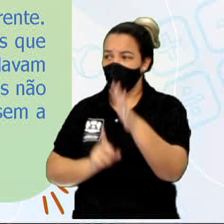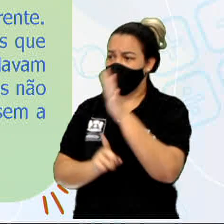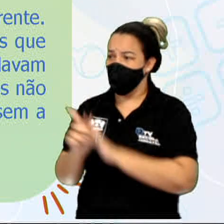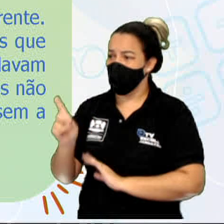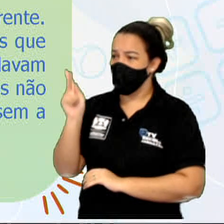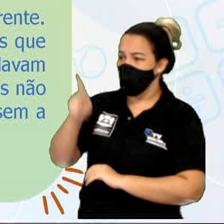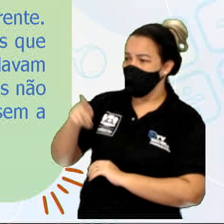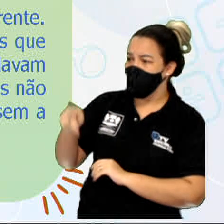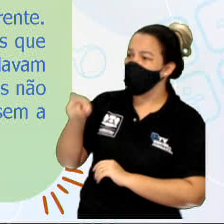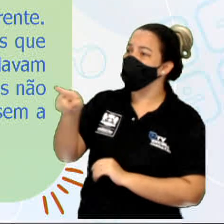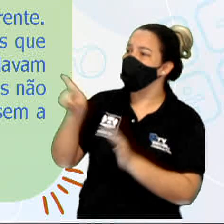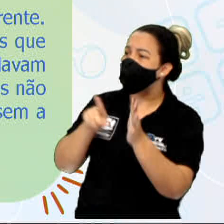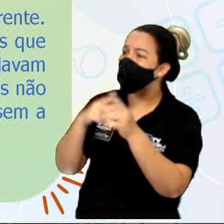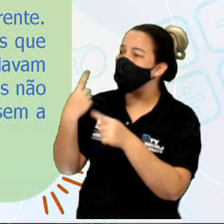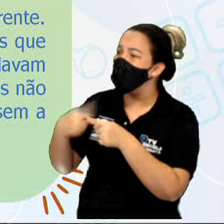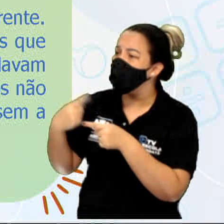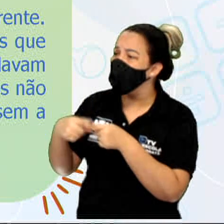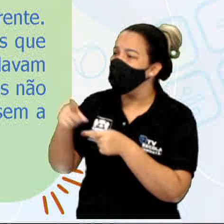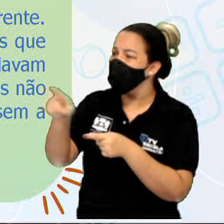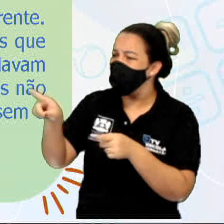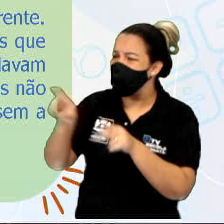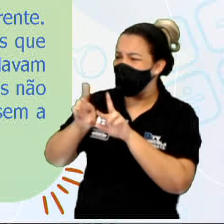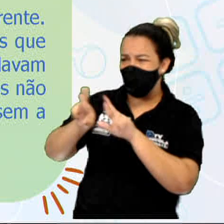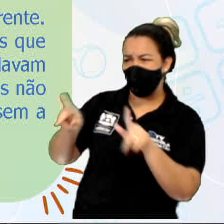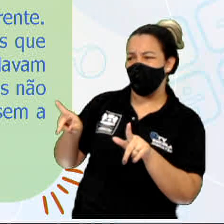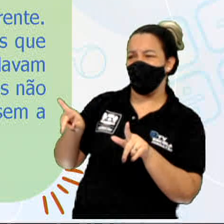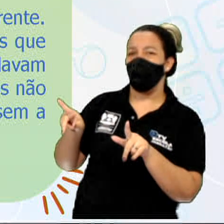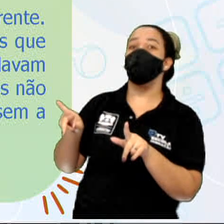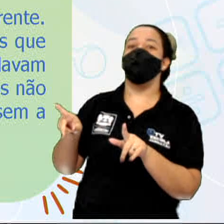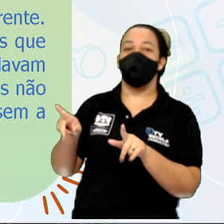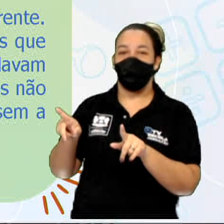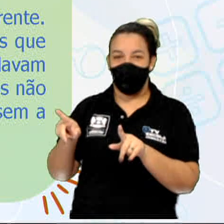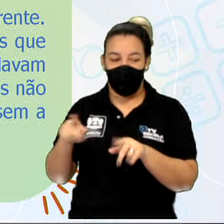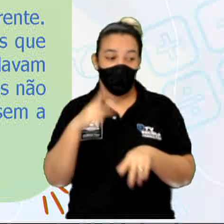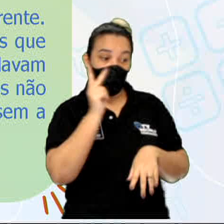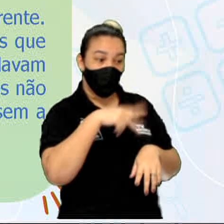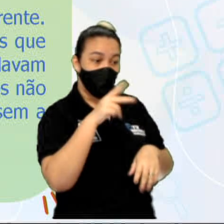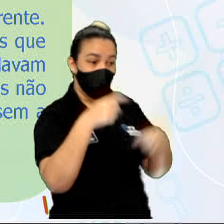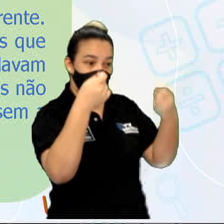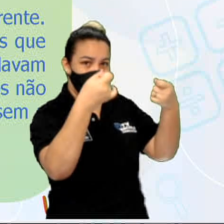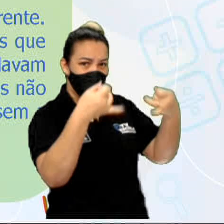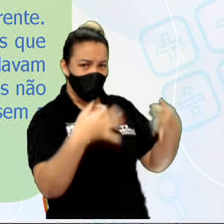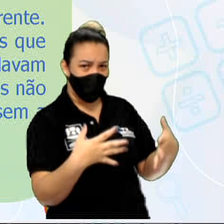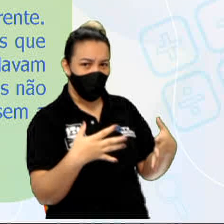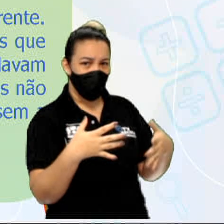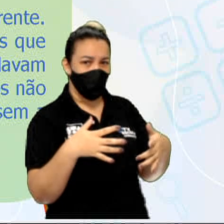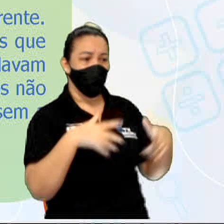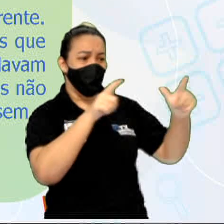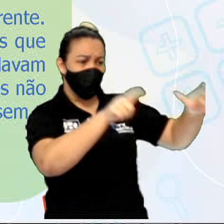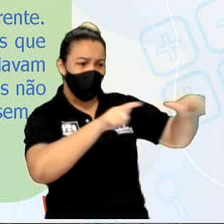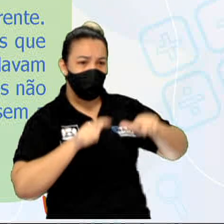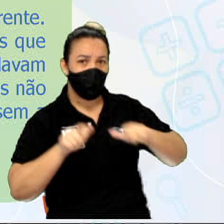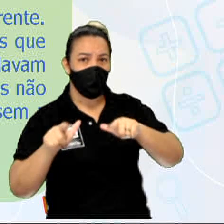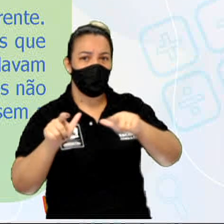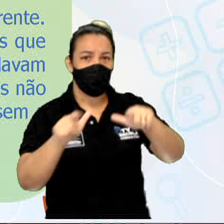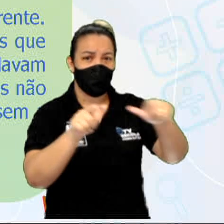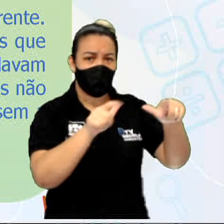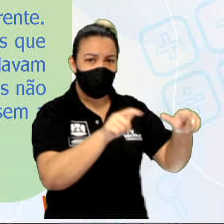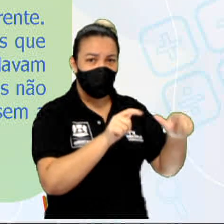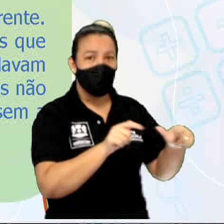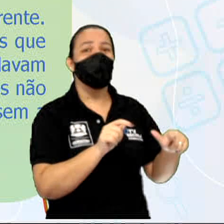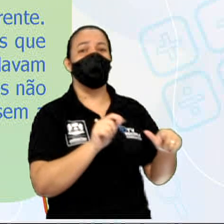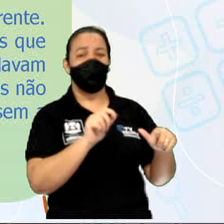seu idioma, mas que as diferenças não eram tão grandes assim. Afinal, todos falavam